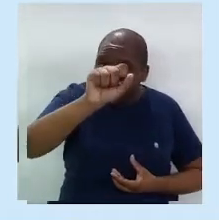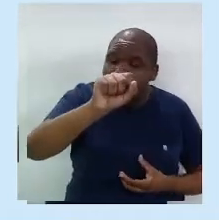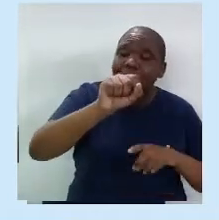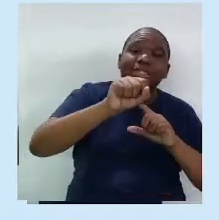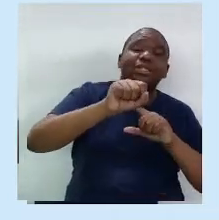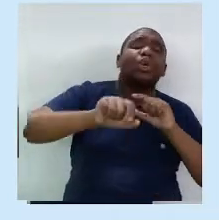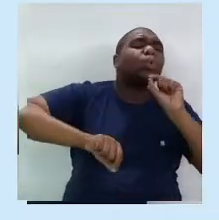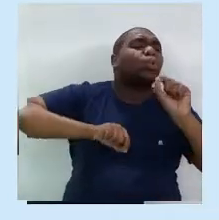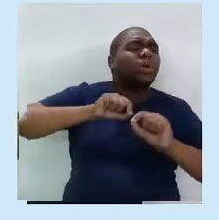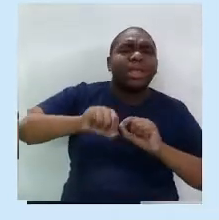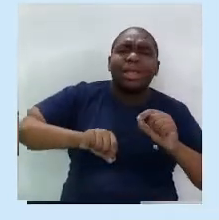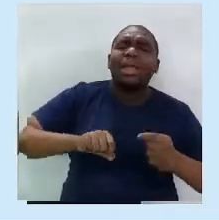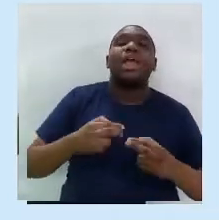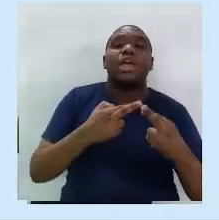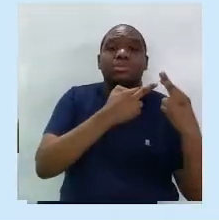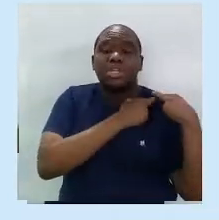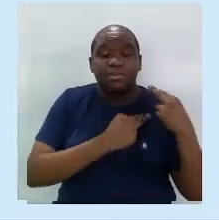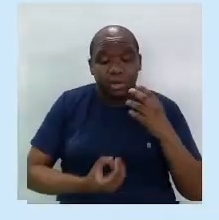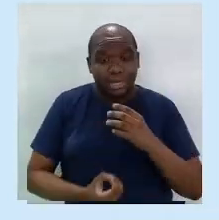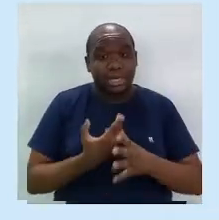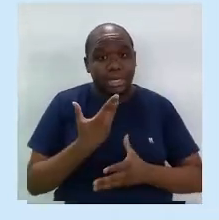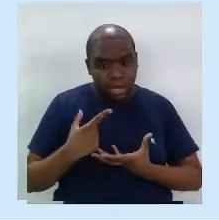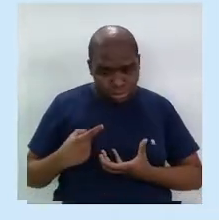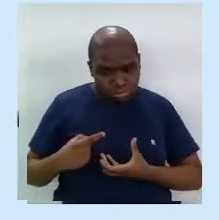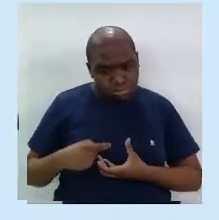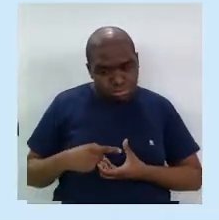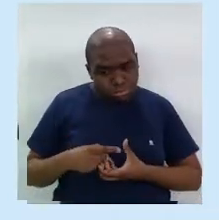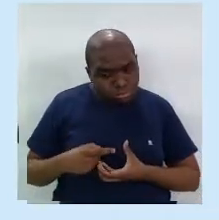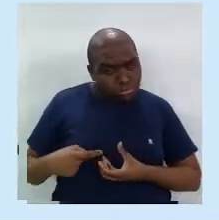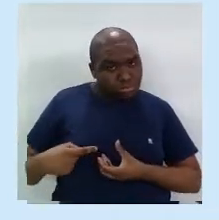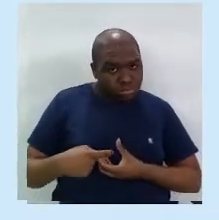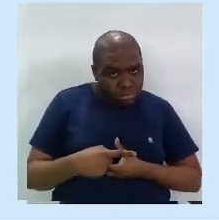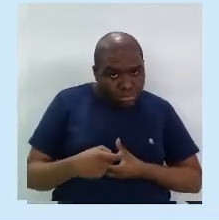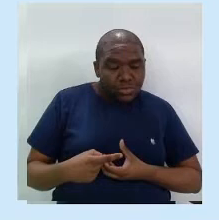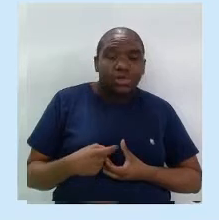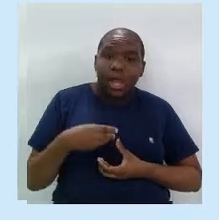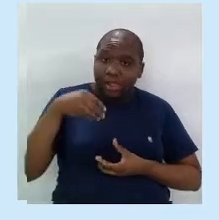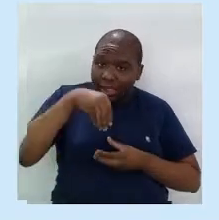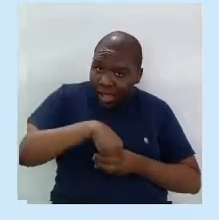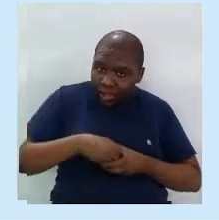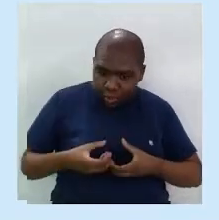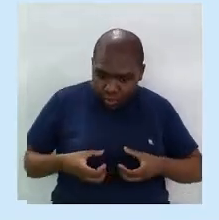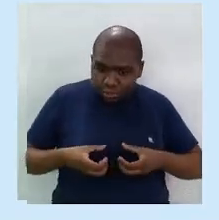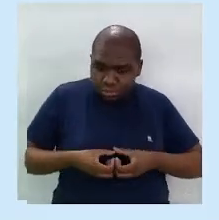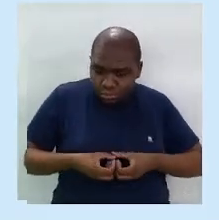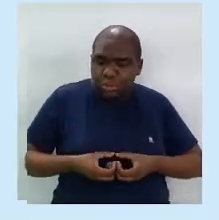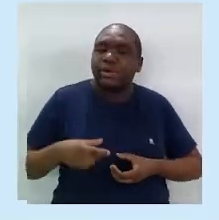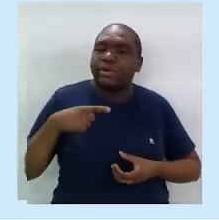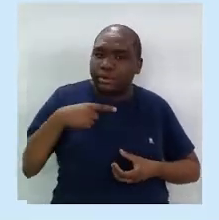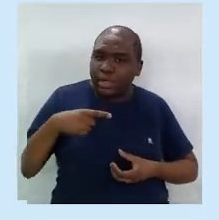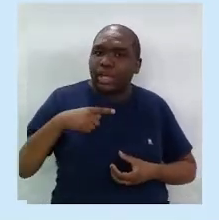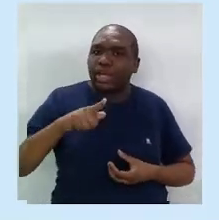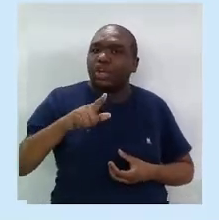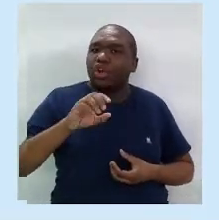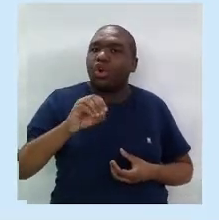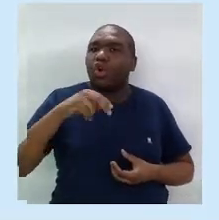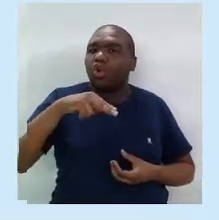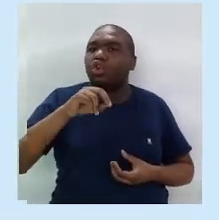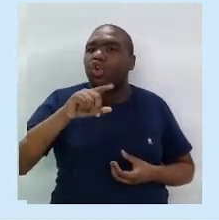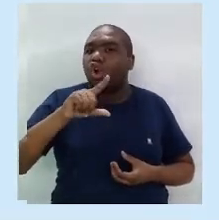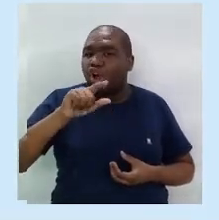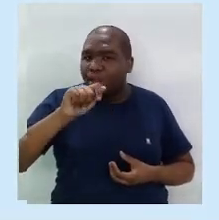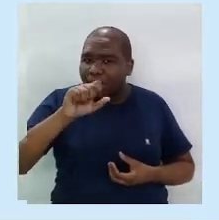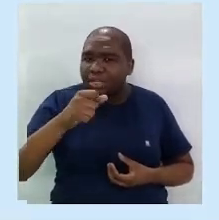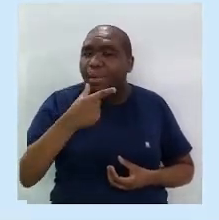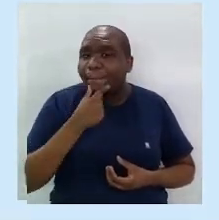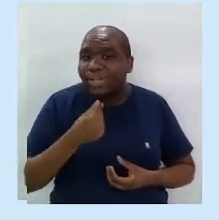são responsáveis pela produção ali do espermatozoide? Então, é justamente no testículo que tem